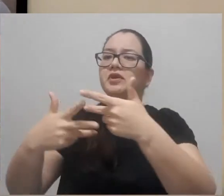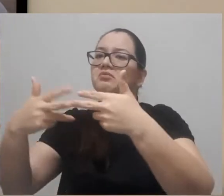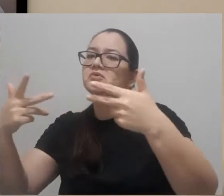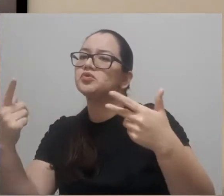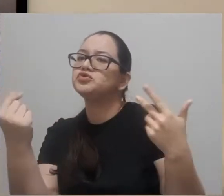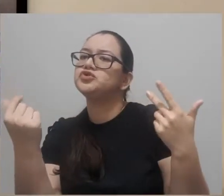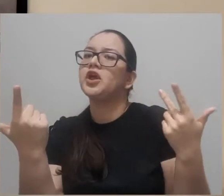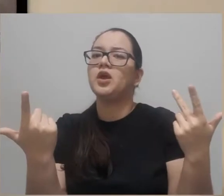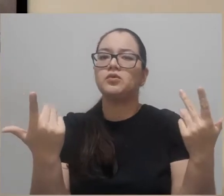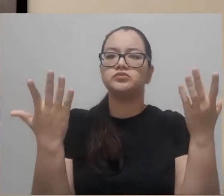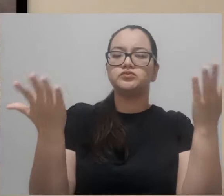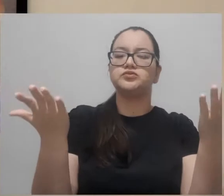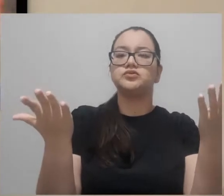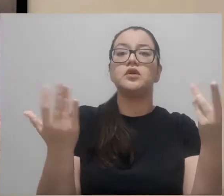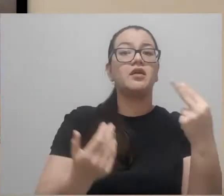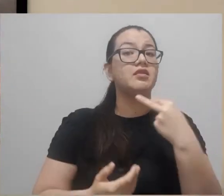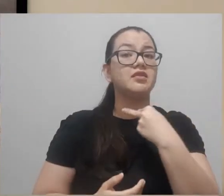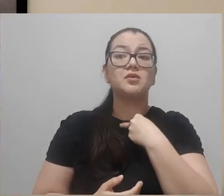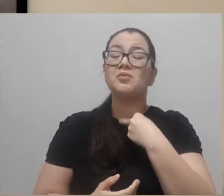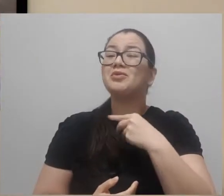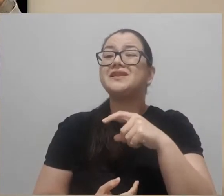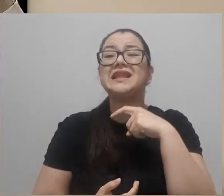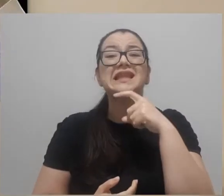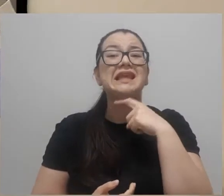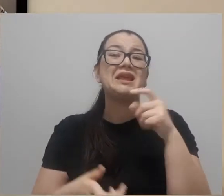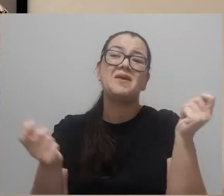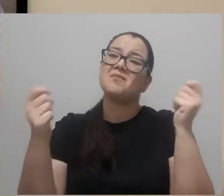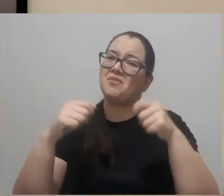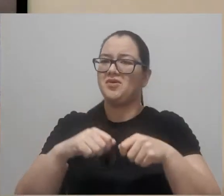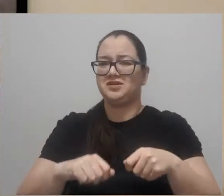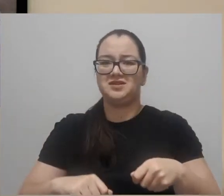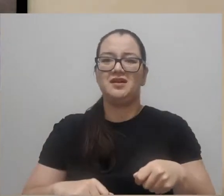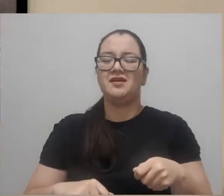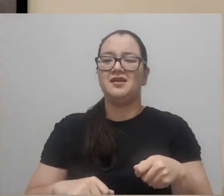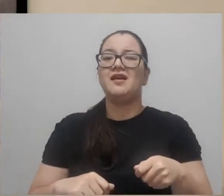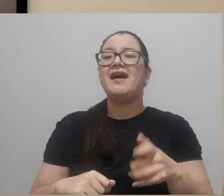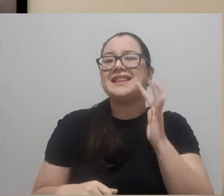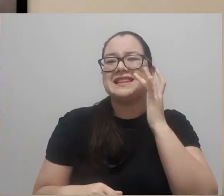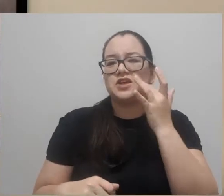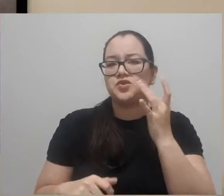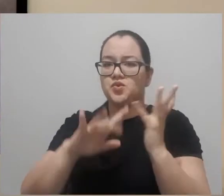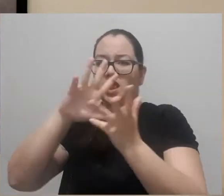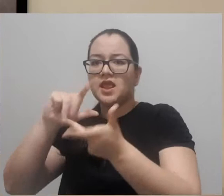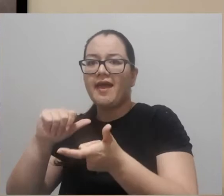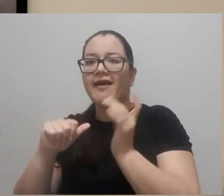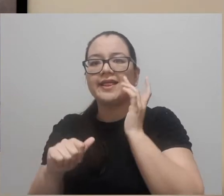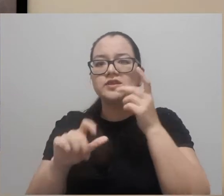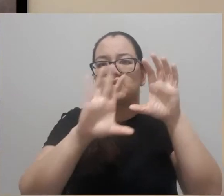pode ter tesouros nos céus e tesouros na terra. Ou os meus tesouros são da terra, ou os meus tesouros são dos céus.